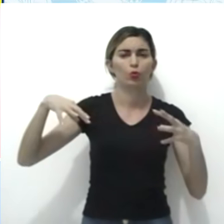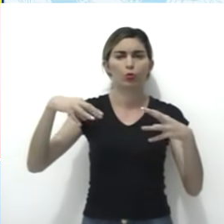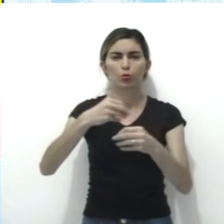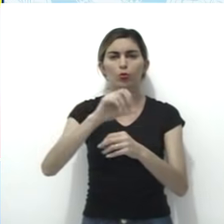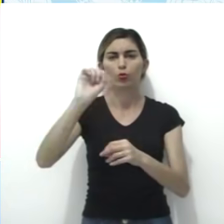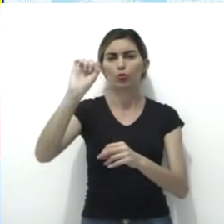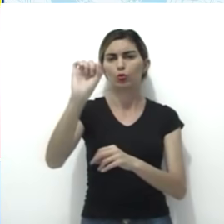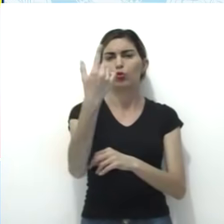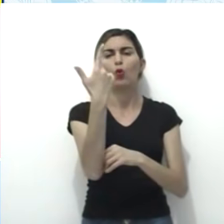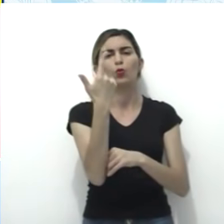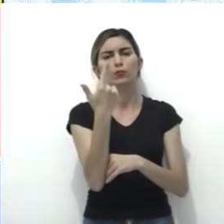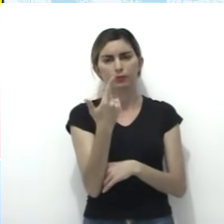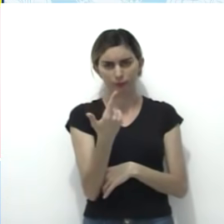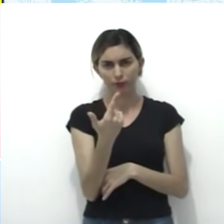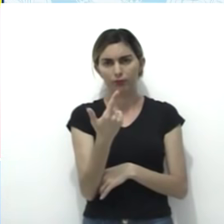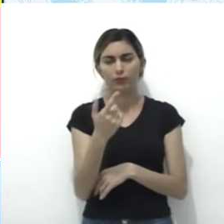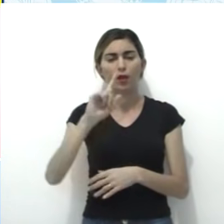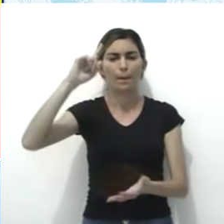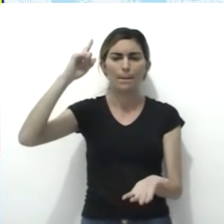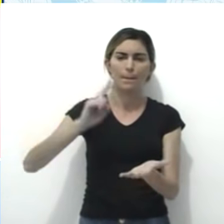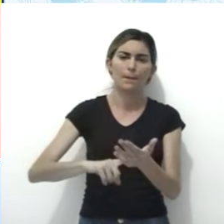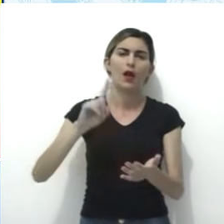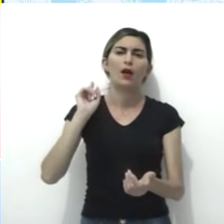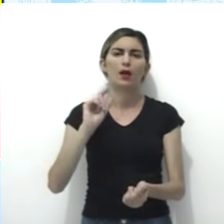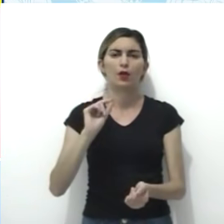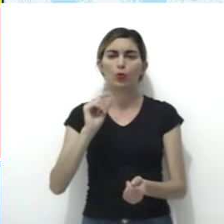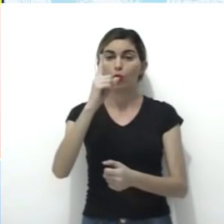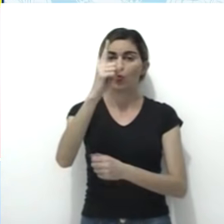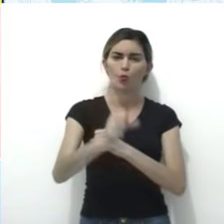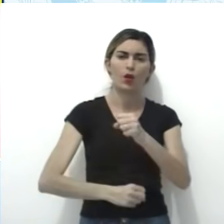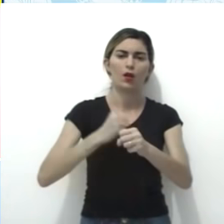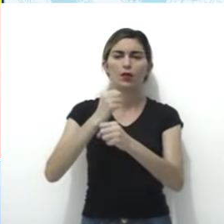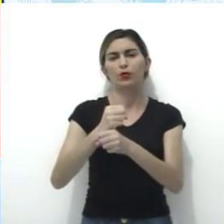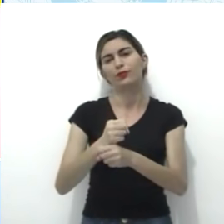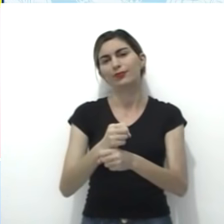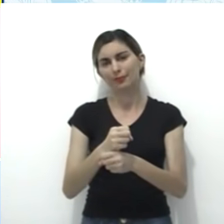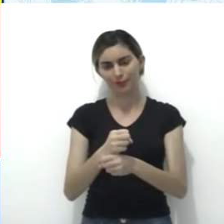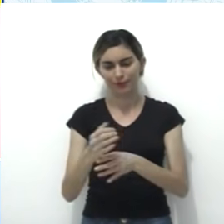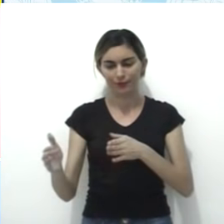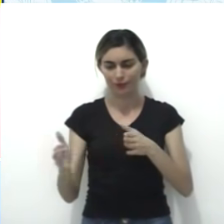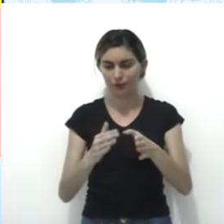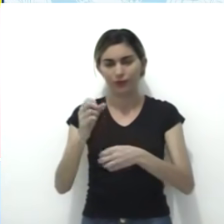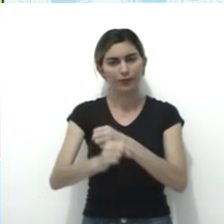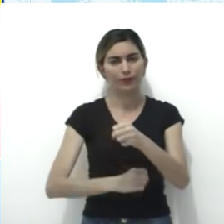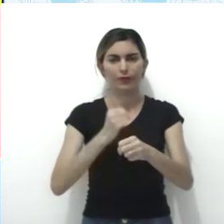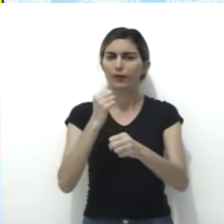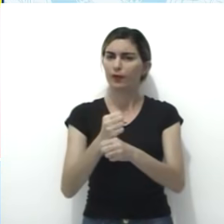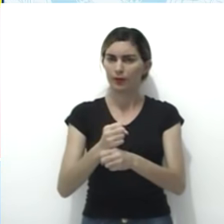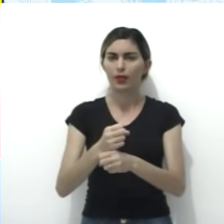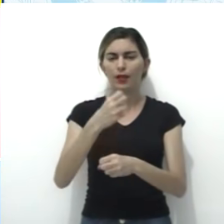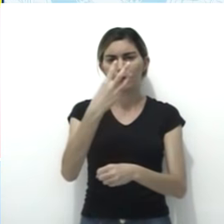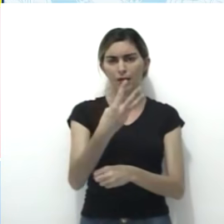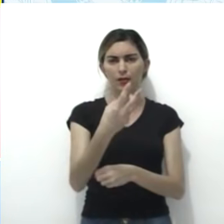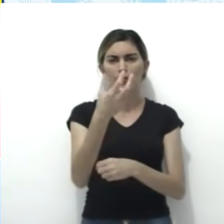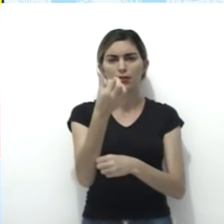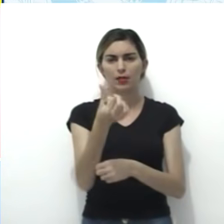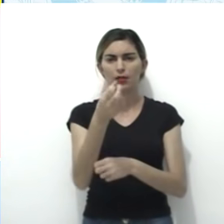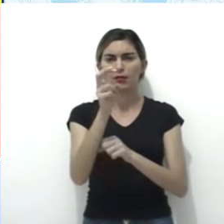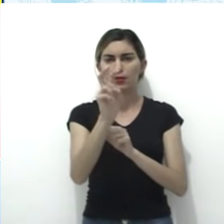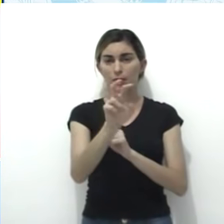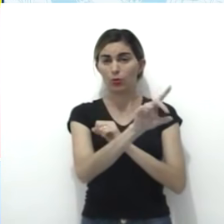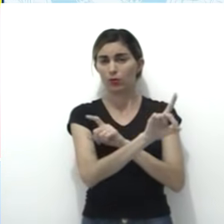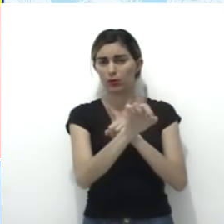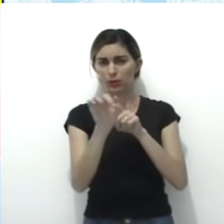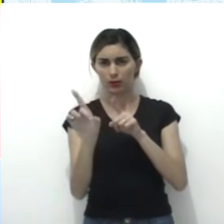ao redor do sol e isso vai marcar o ano o nosso ano tem